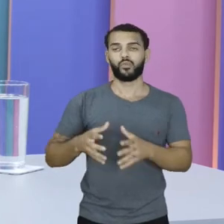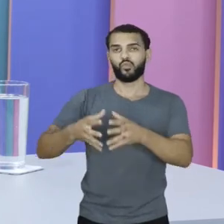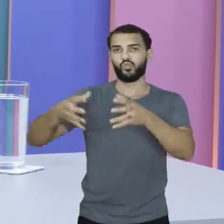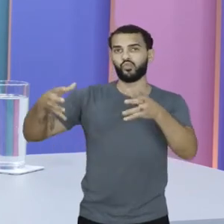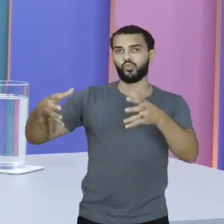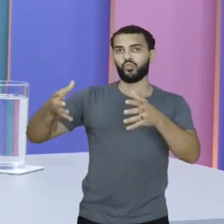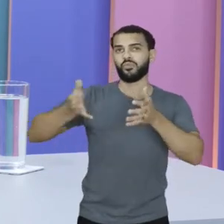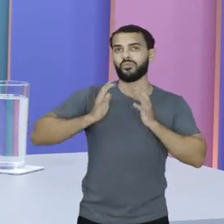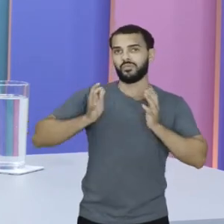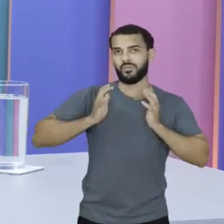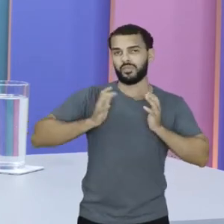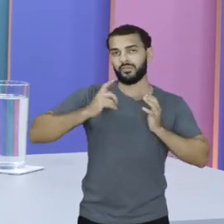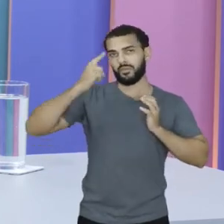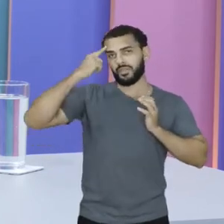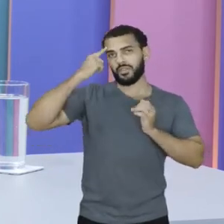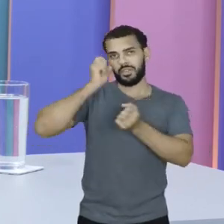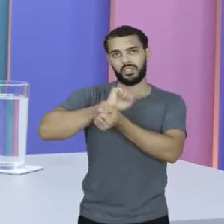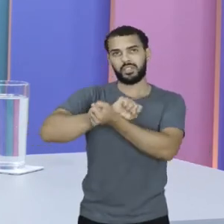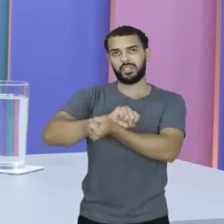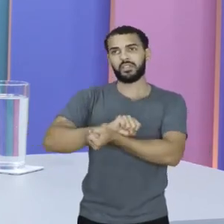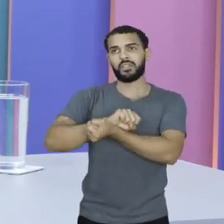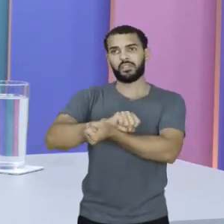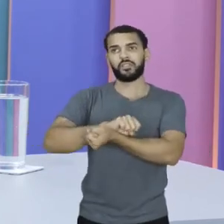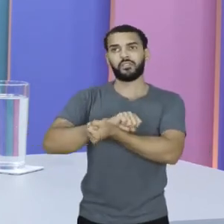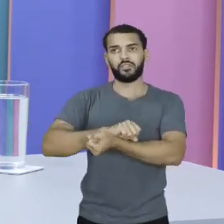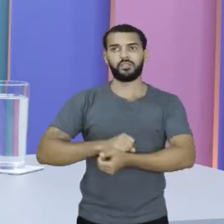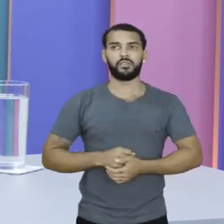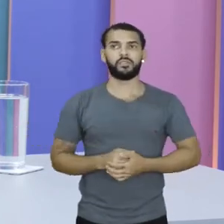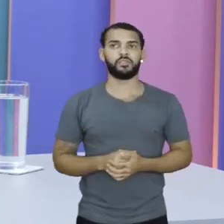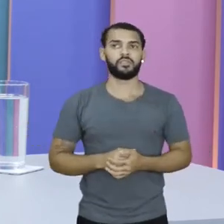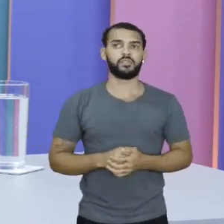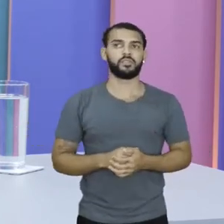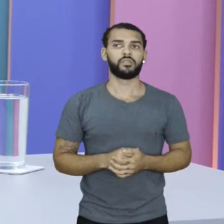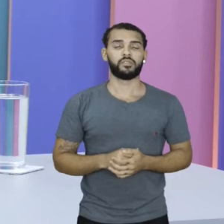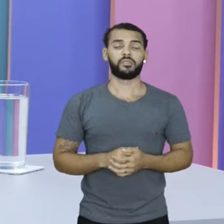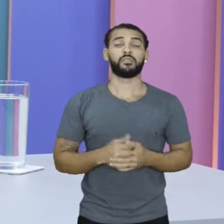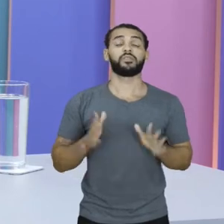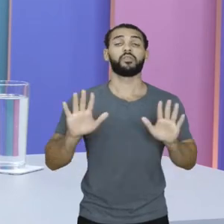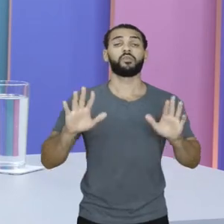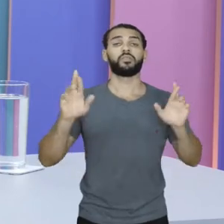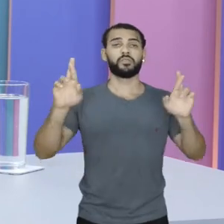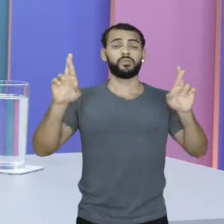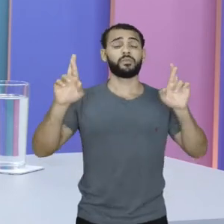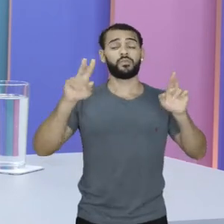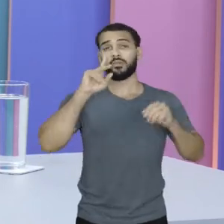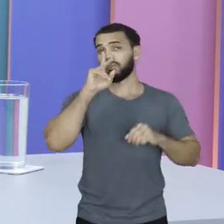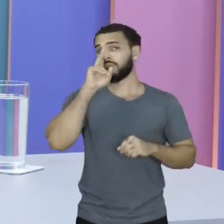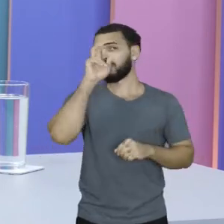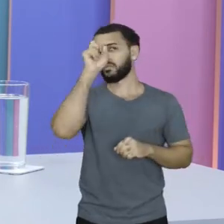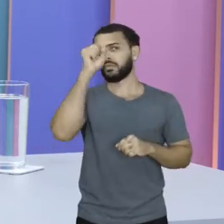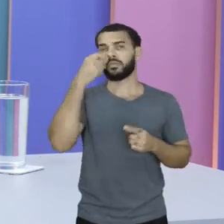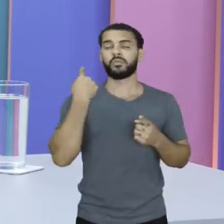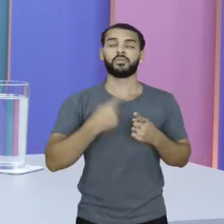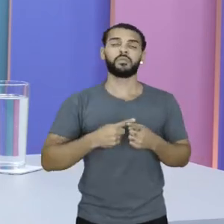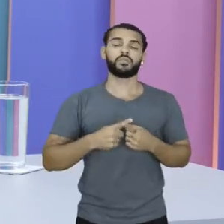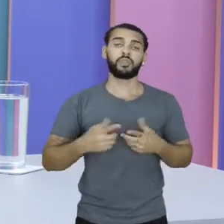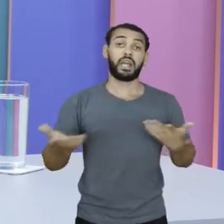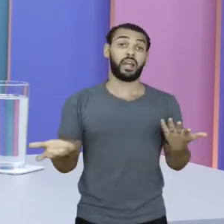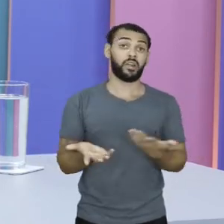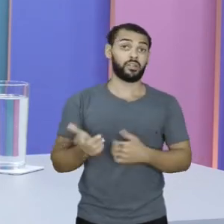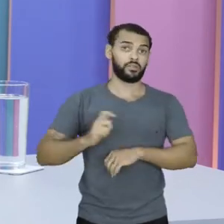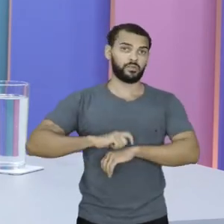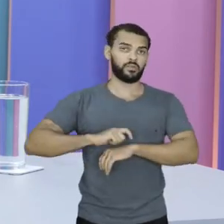né? Então, isso está colocado, né? A esperança, por que ela vem tão forte? Porque, nesse momento, acho que, diferentemente dos